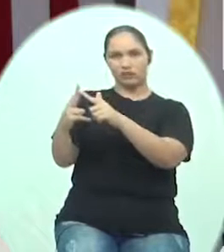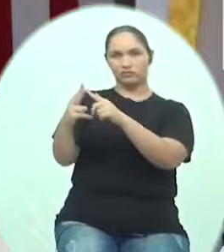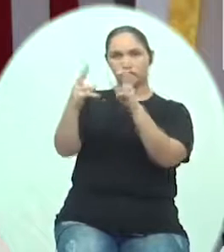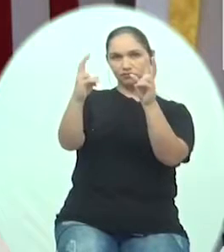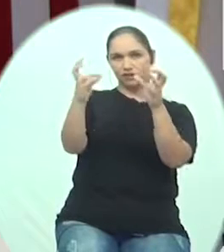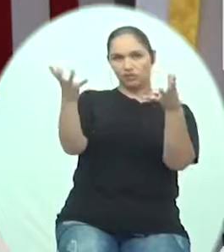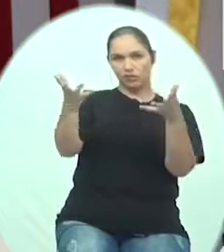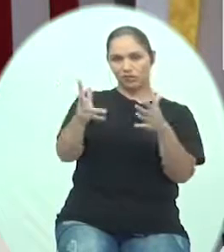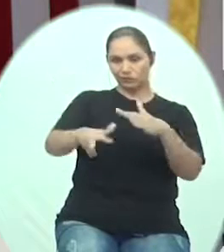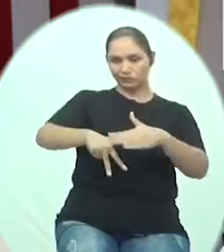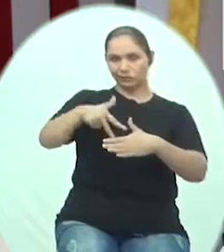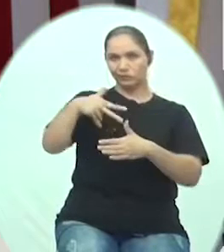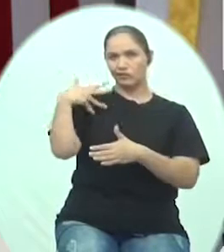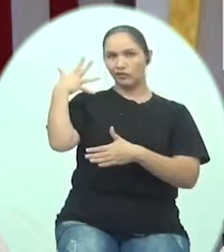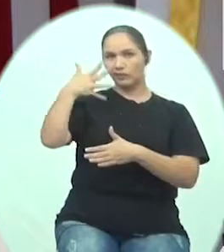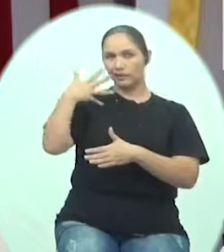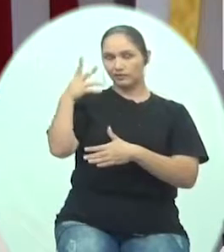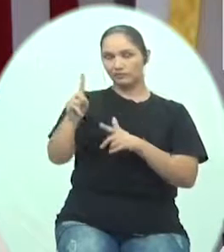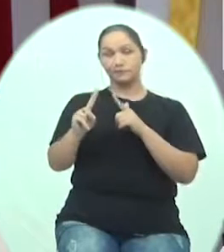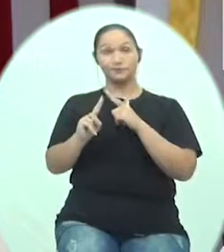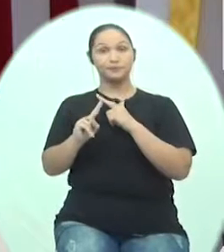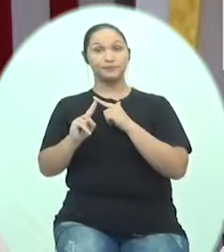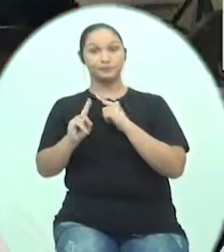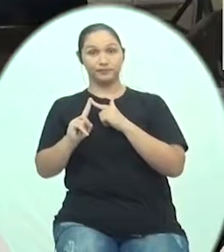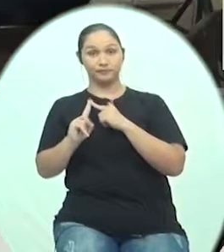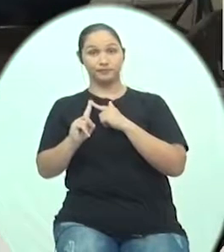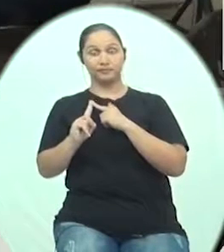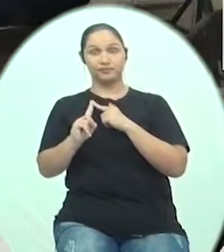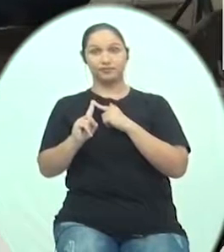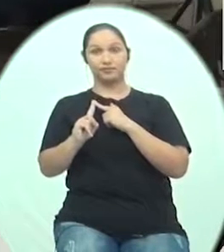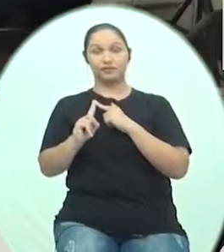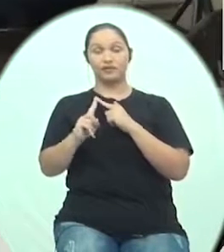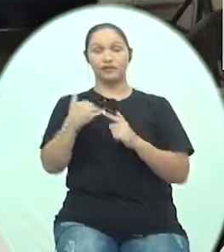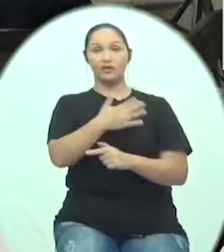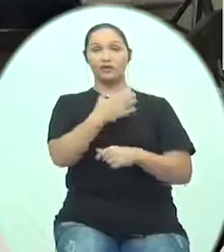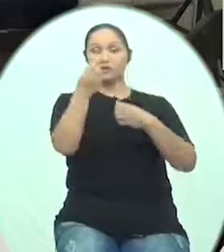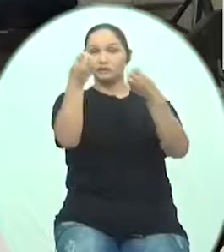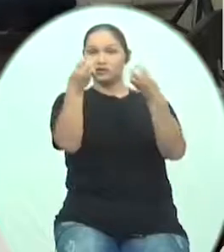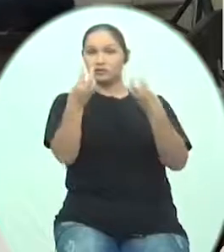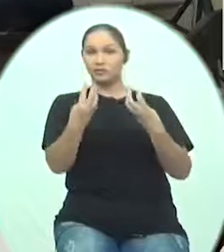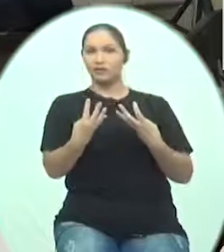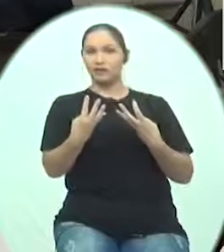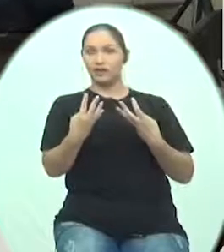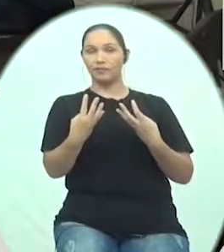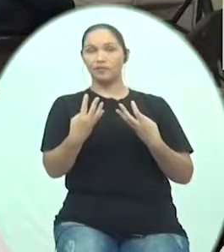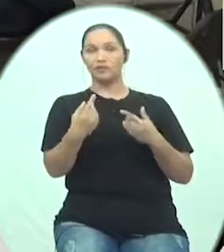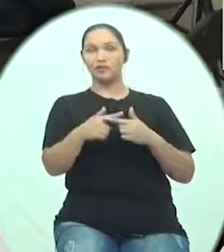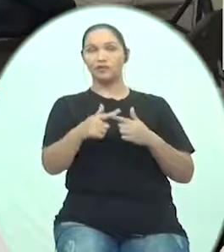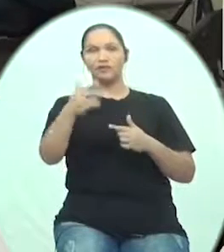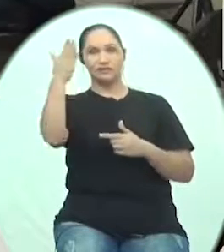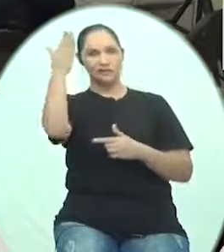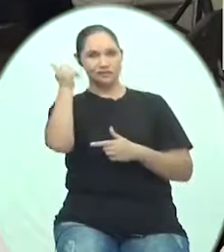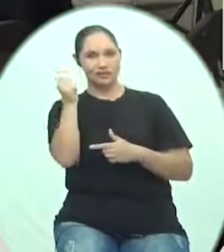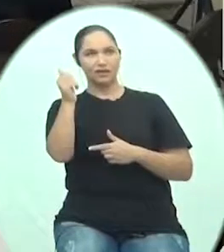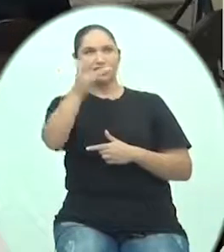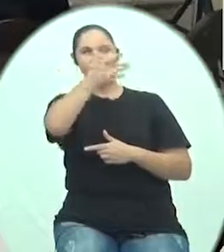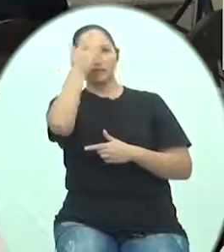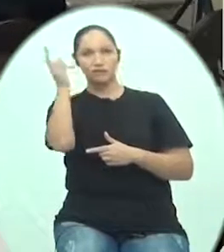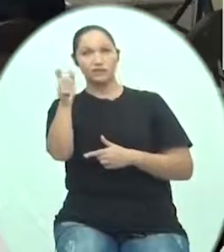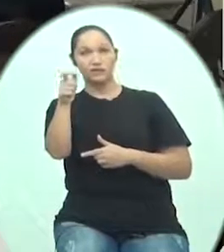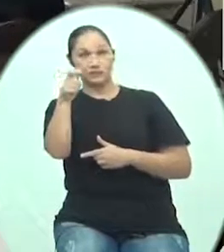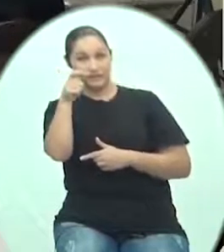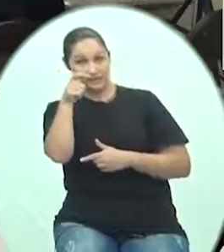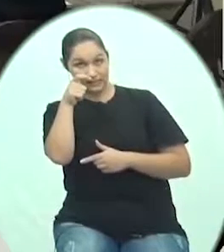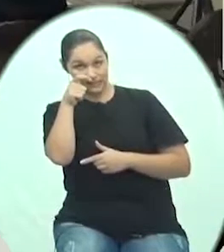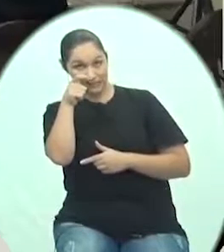nessa nessa tarde eh o primeiro eu gostaria de falar um pouquinho aproveitar a audiência da câmara e as pessoas que vão ver no